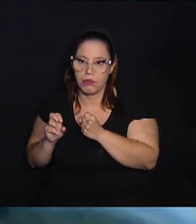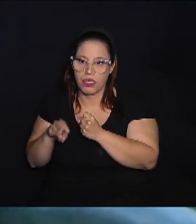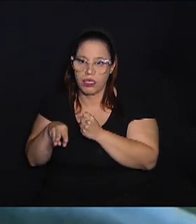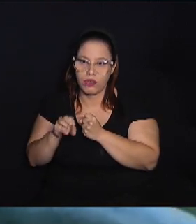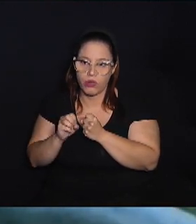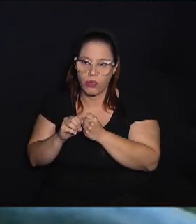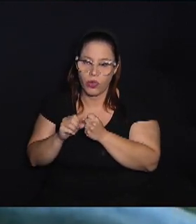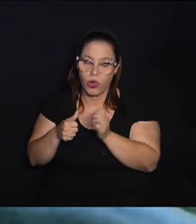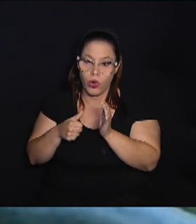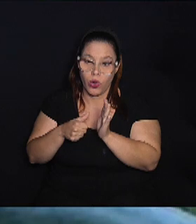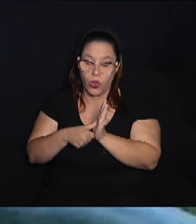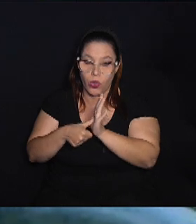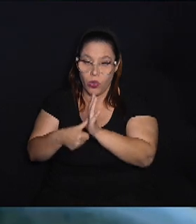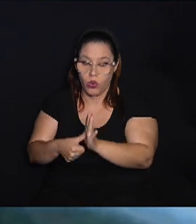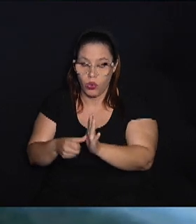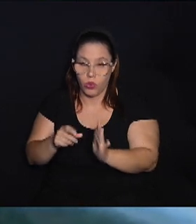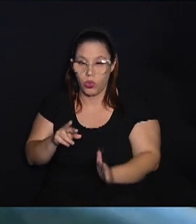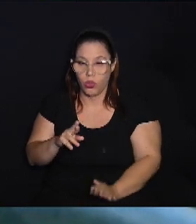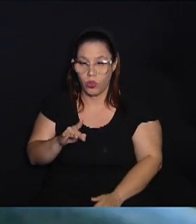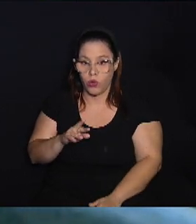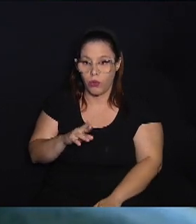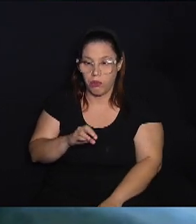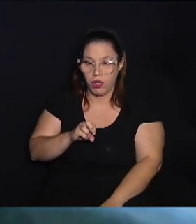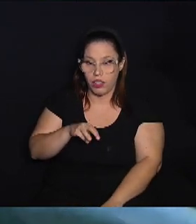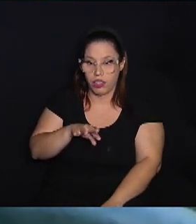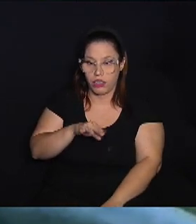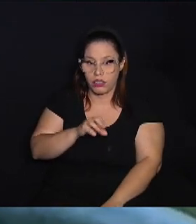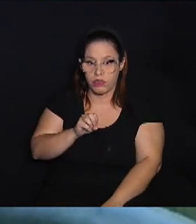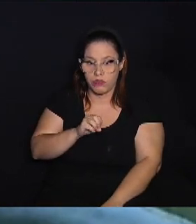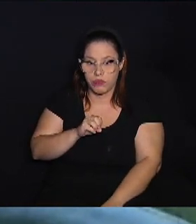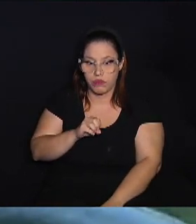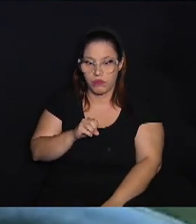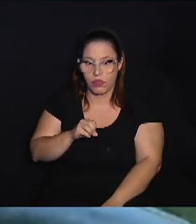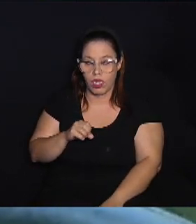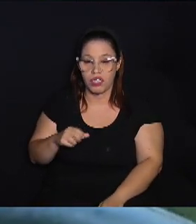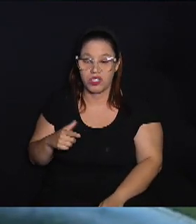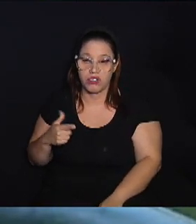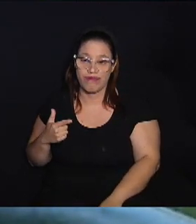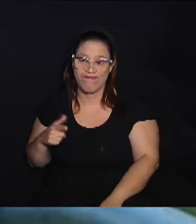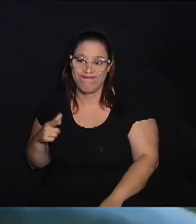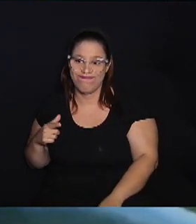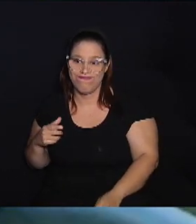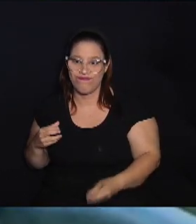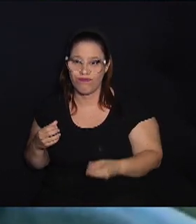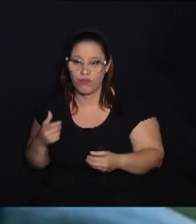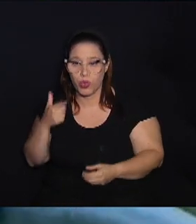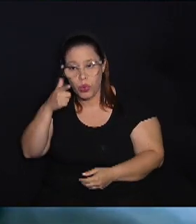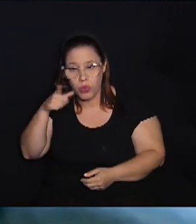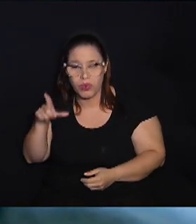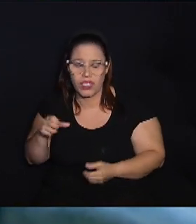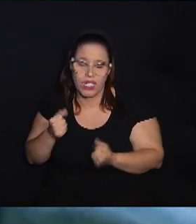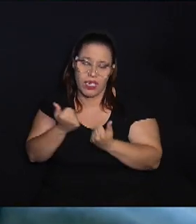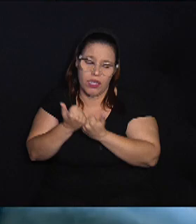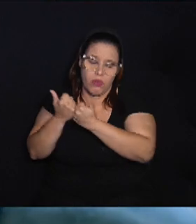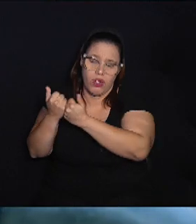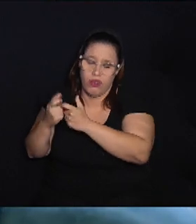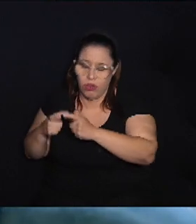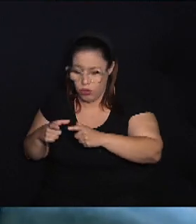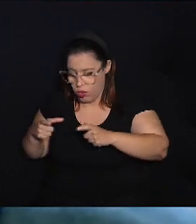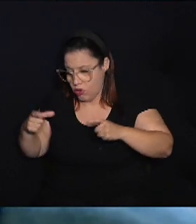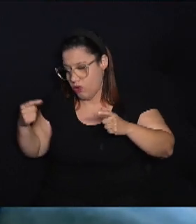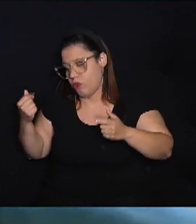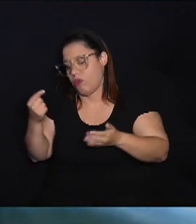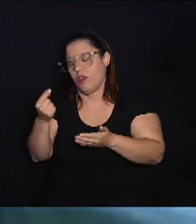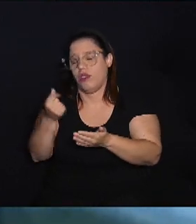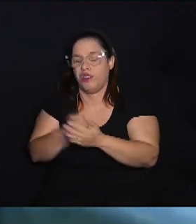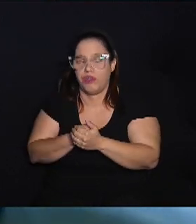A gente não consegue apoiar com grandes investimentos, por exemplo, de infraestrutura. Então, o que aconteceu